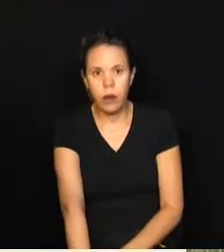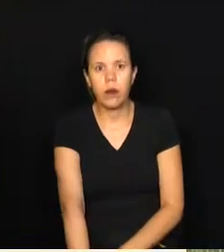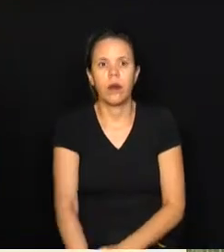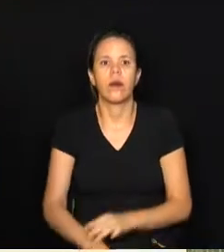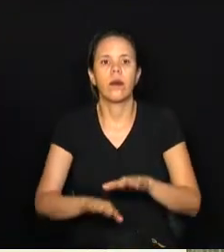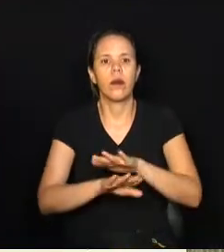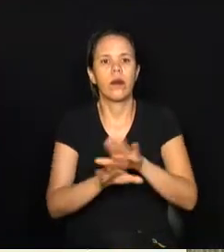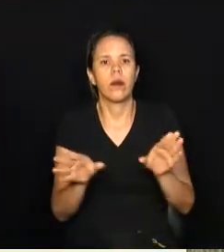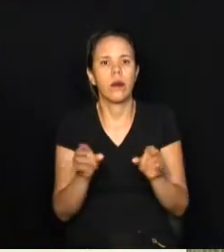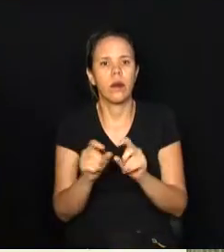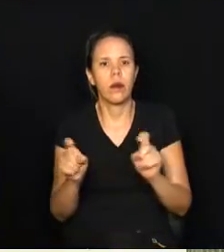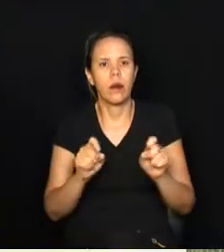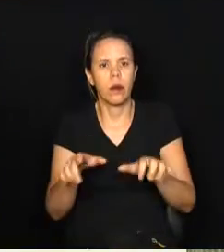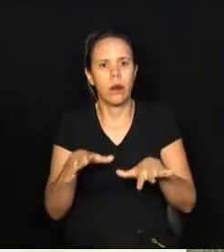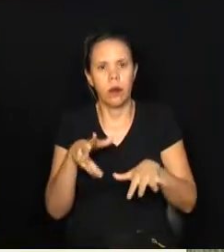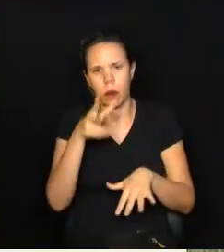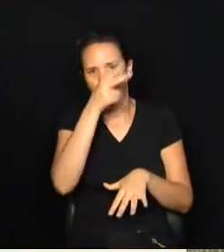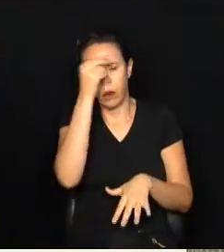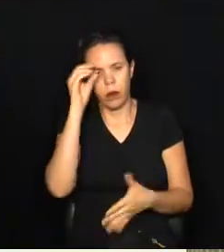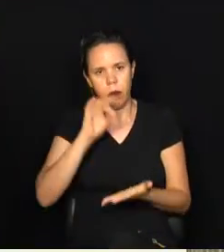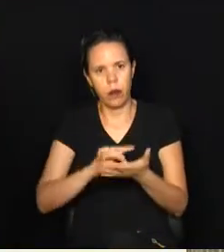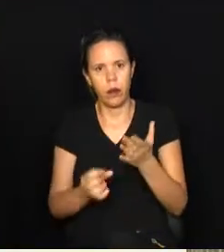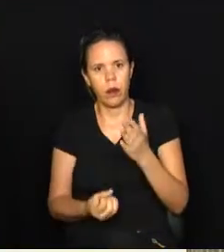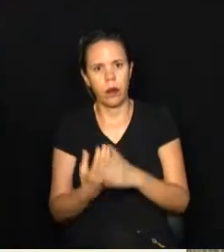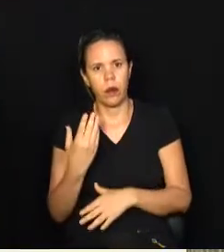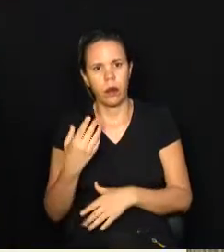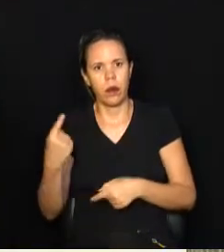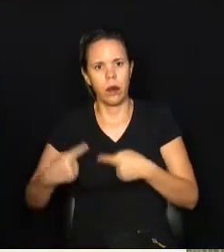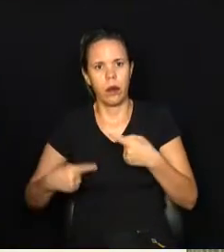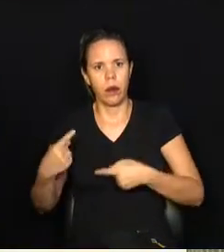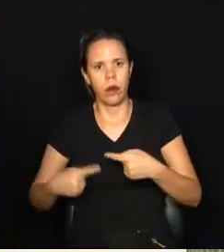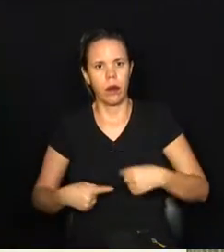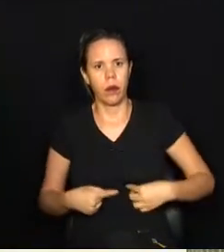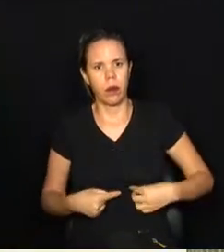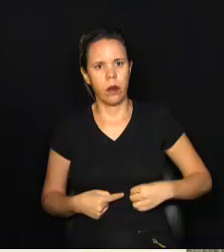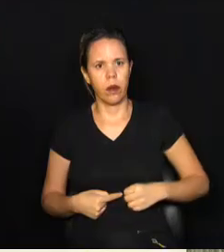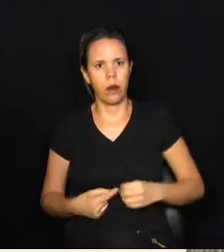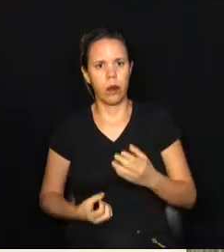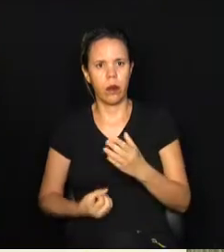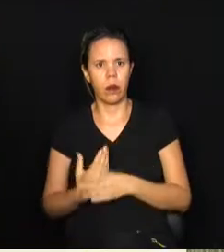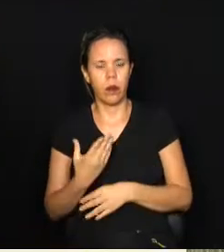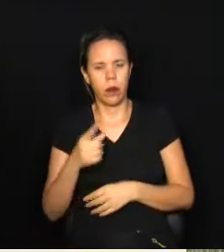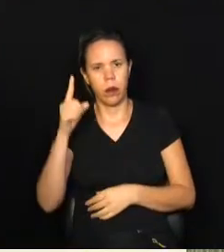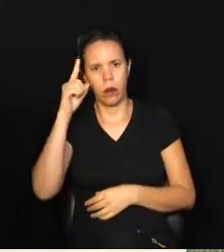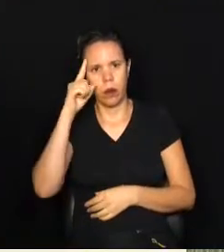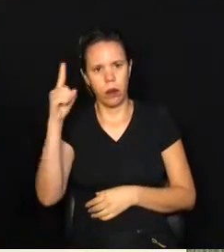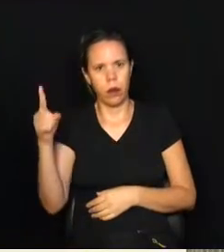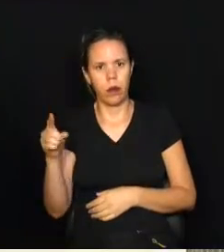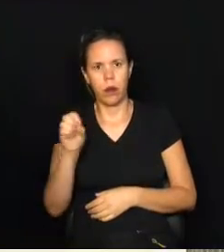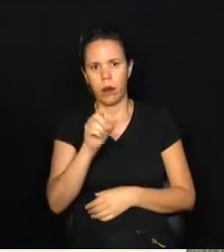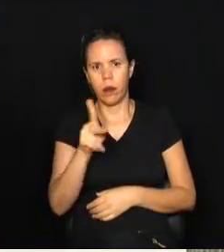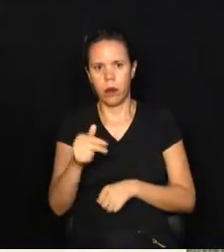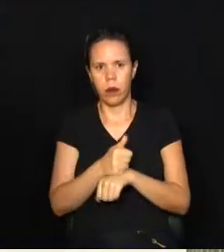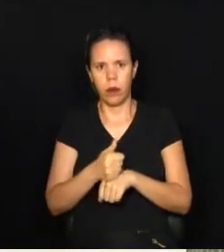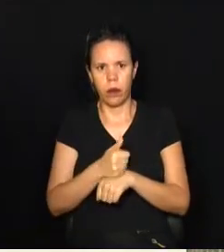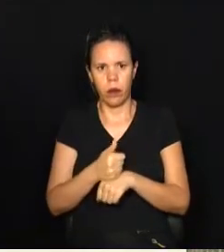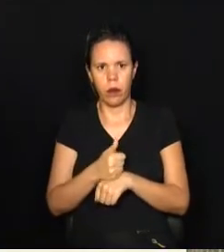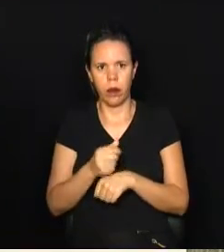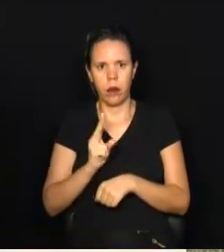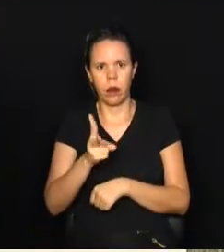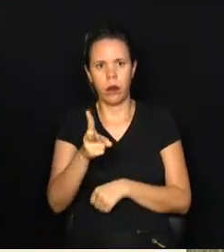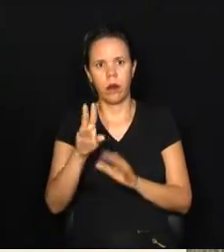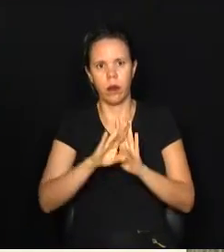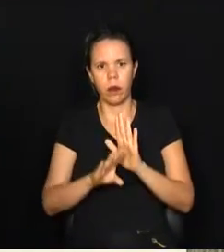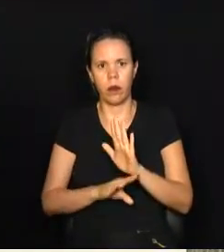Encerrada a audiência pública facultativa, que discutiu aí a criação do Dia do Optometrista, continue com a